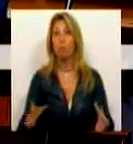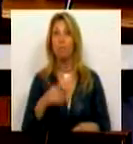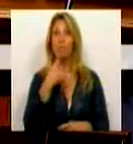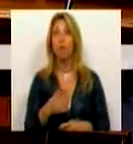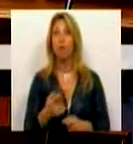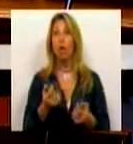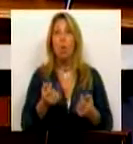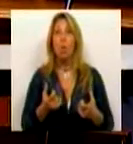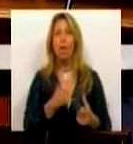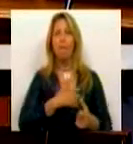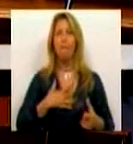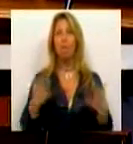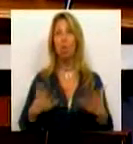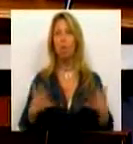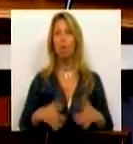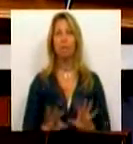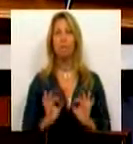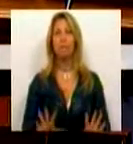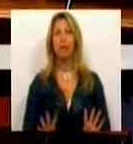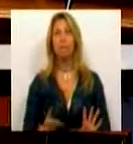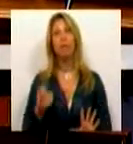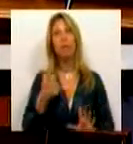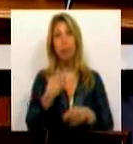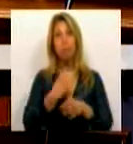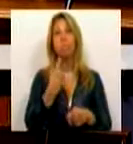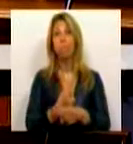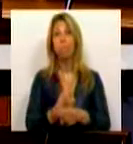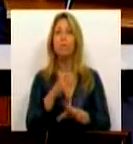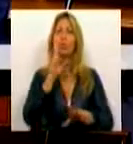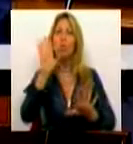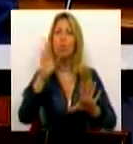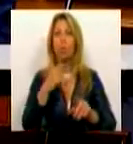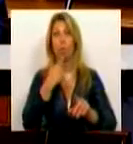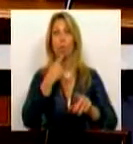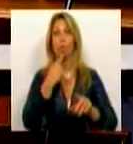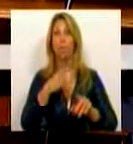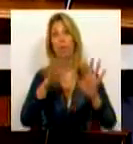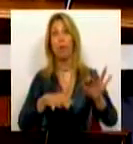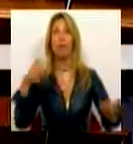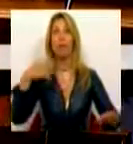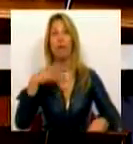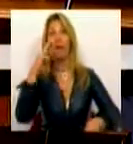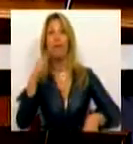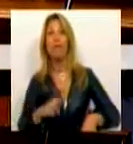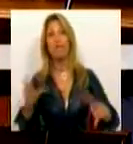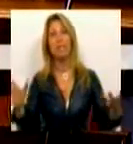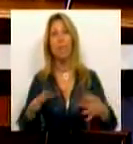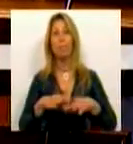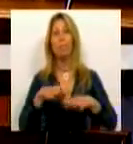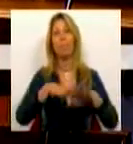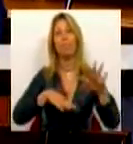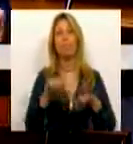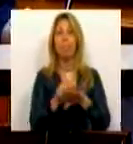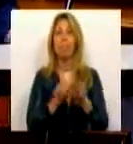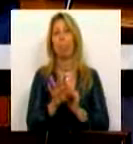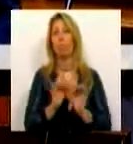de empresa de contabilidade, quase mesmo, perdoe-me talvez o excesso parlamentar, uma visão de mangas de alpaca, recorrendo